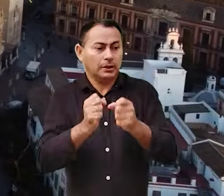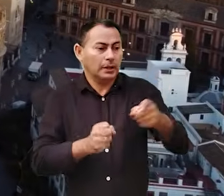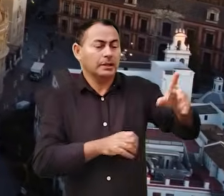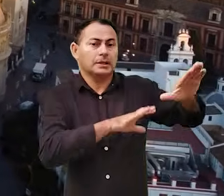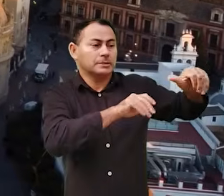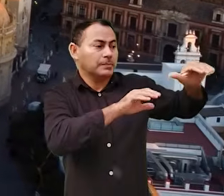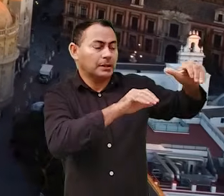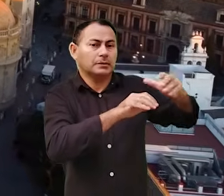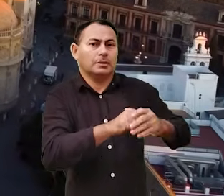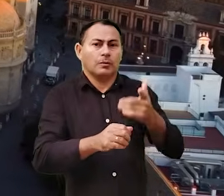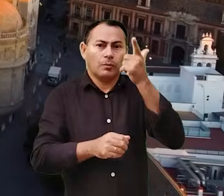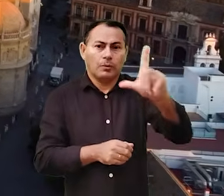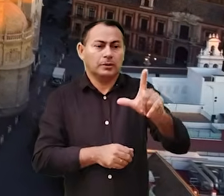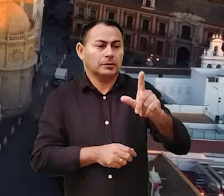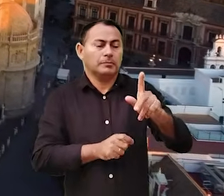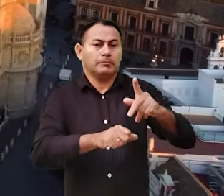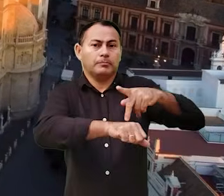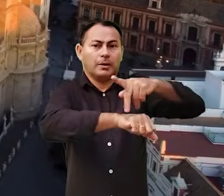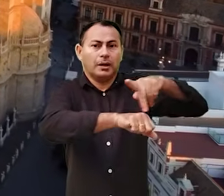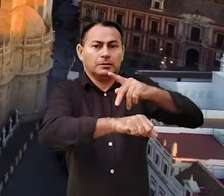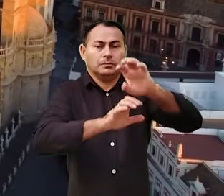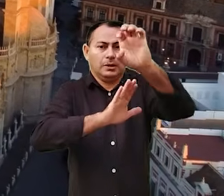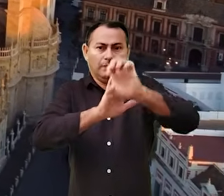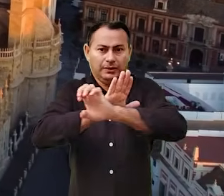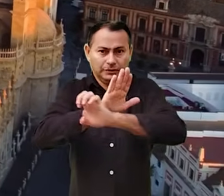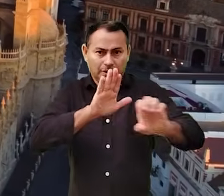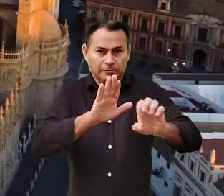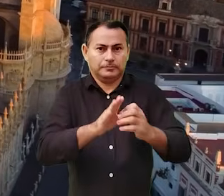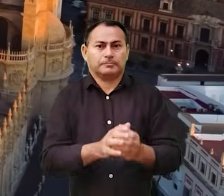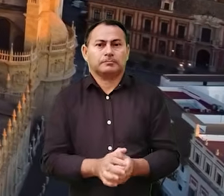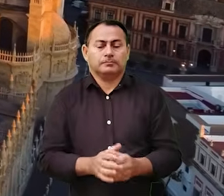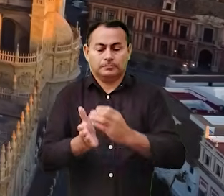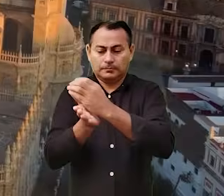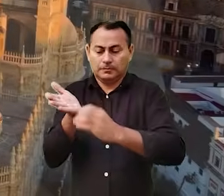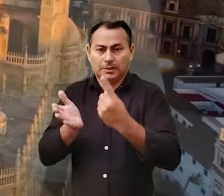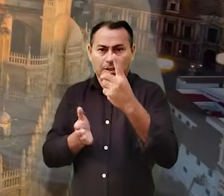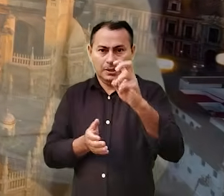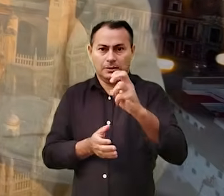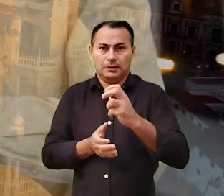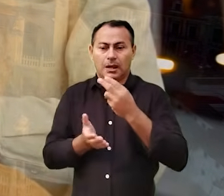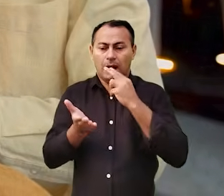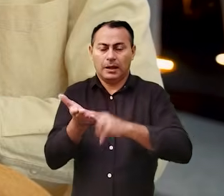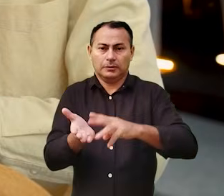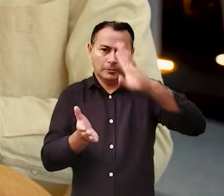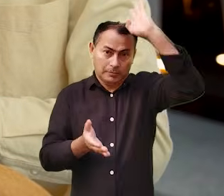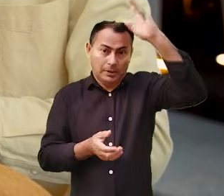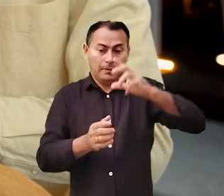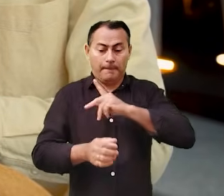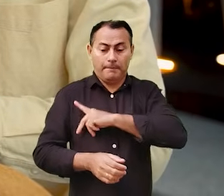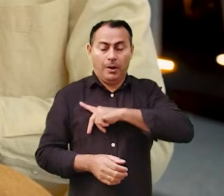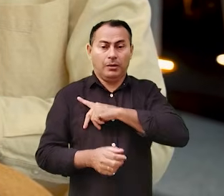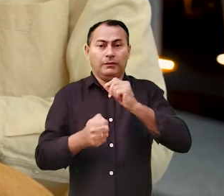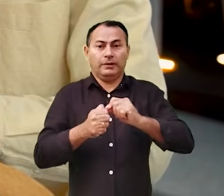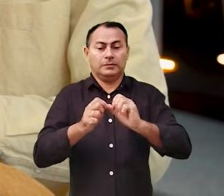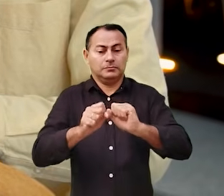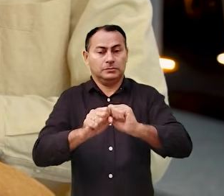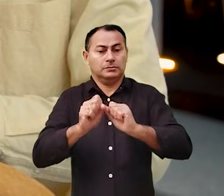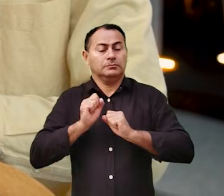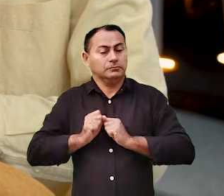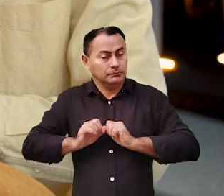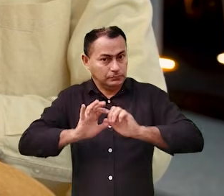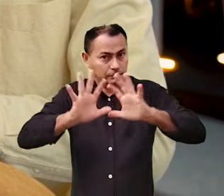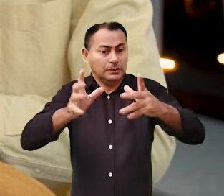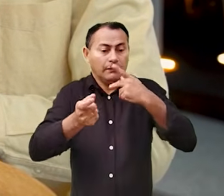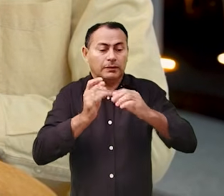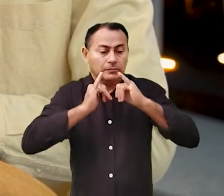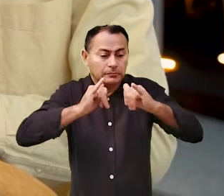que pudesse ir à Espanha e alcançar aquele país com o Evangelho. No capítulo 15 de Romanos, Paulo fez uma tremenda declaração.